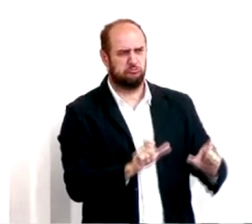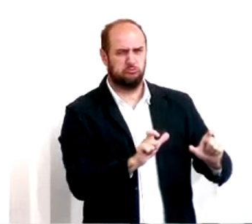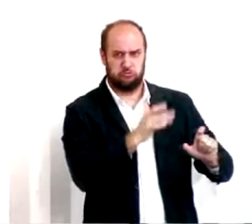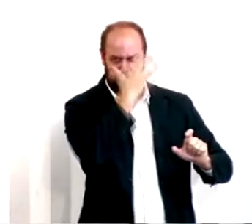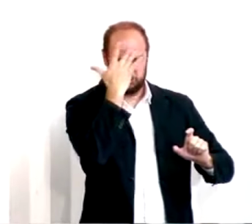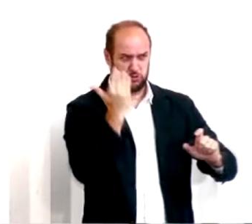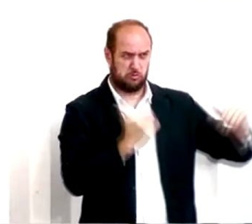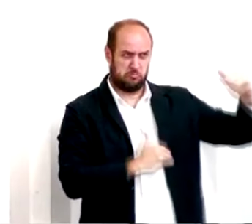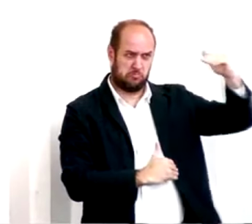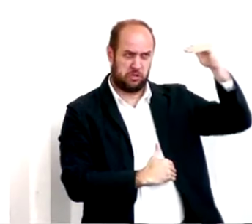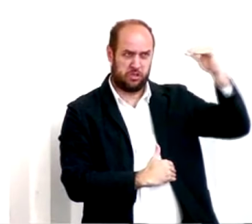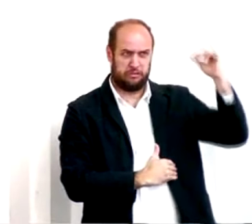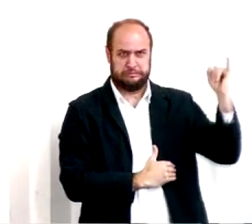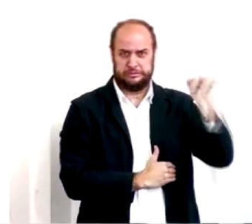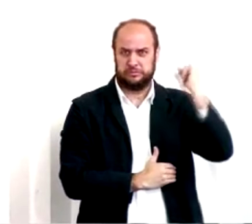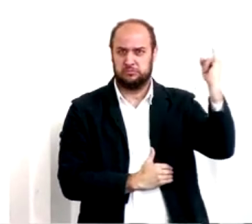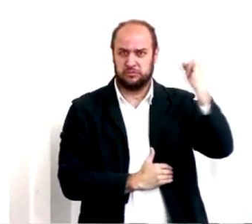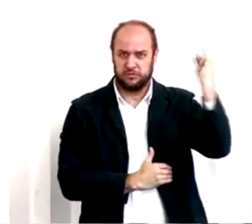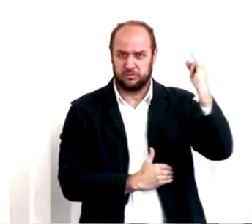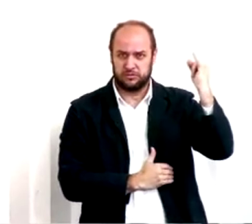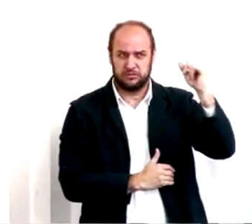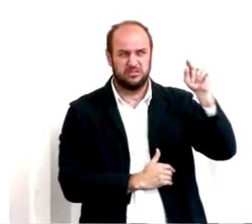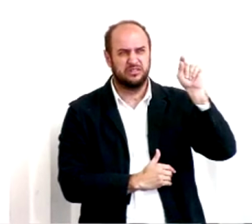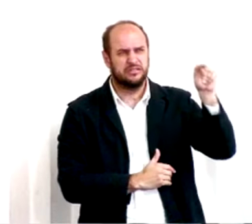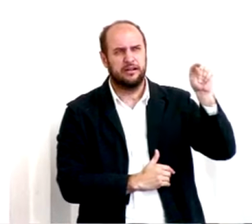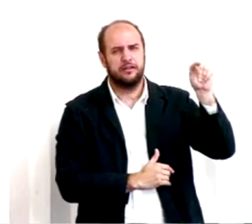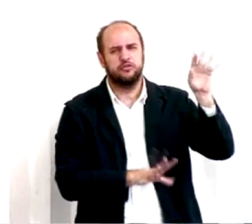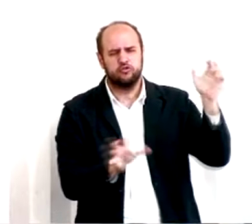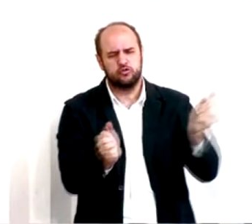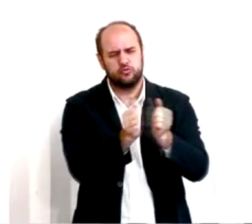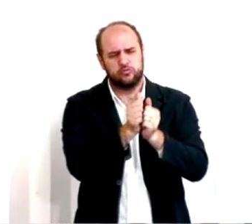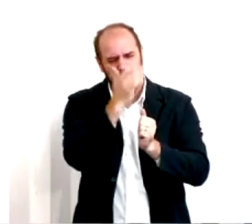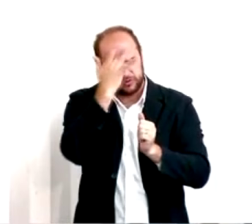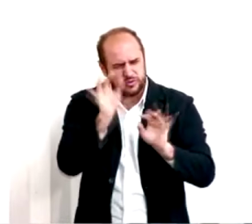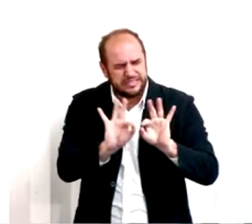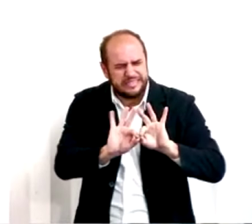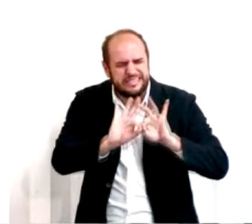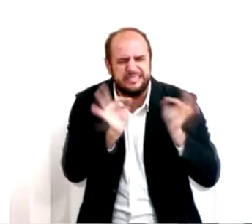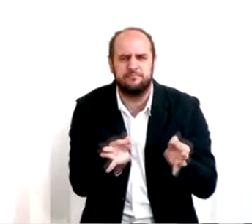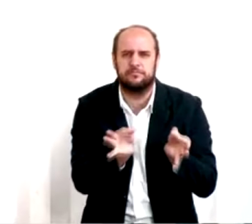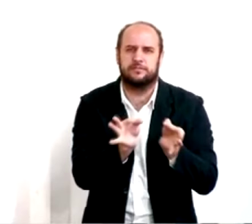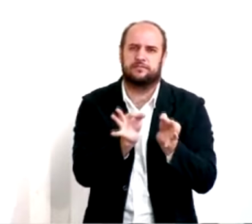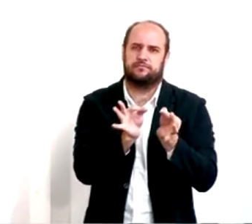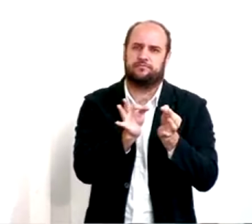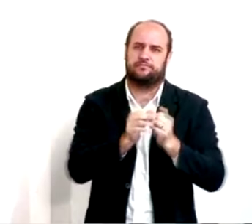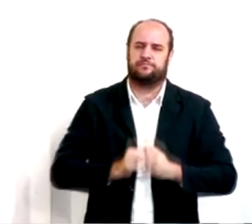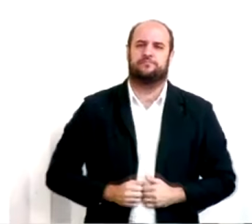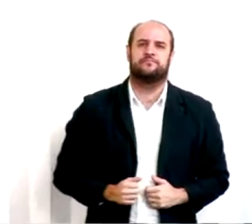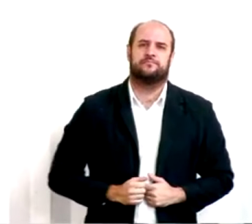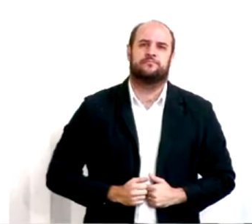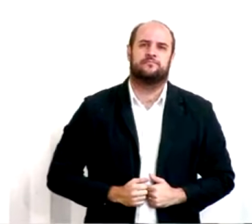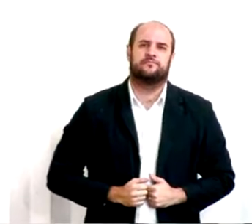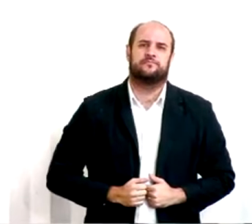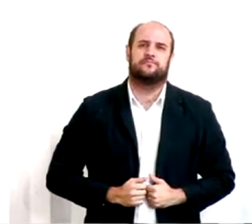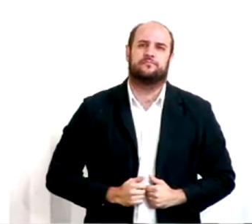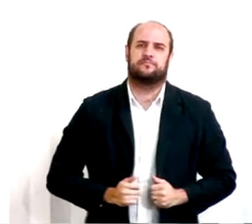lá no cristianismo eles fazem parte de gente simples e humilde O